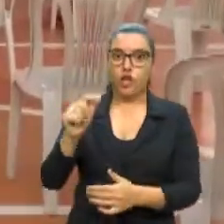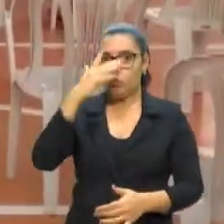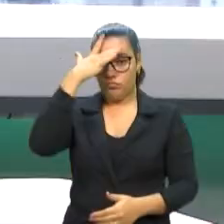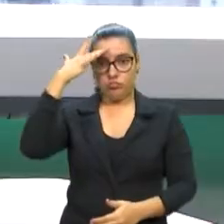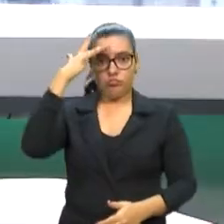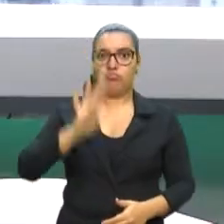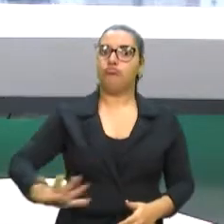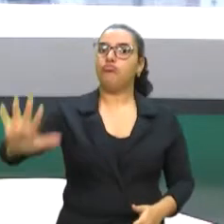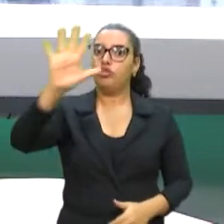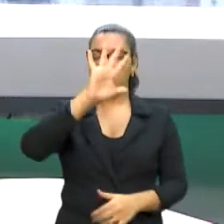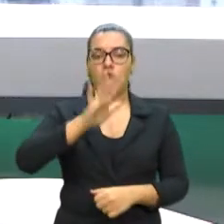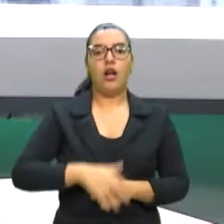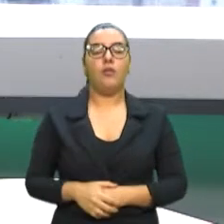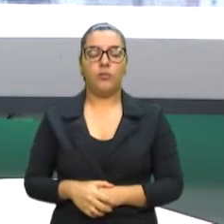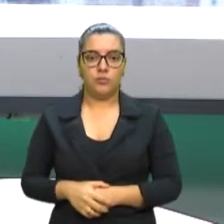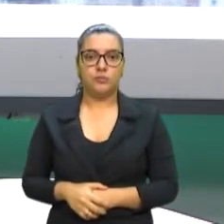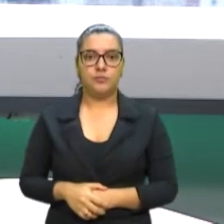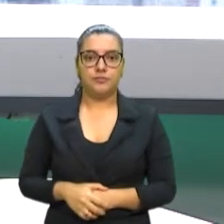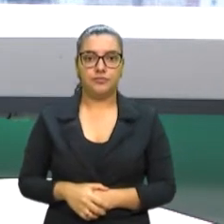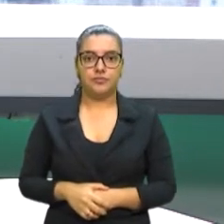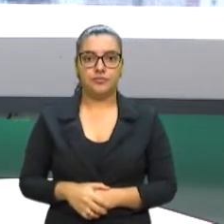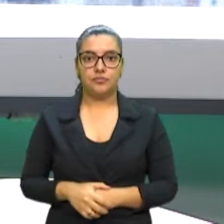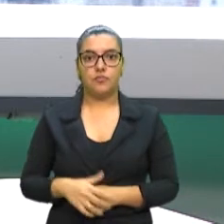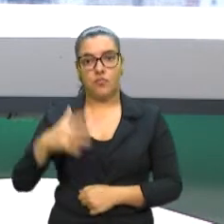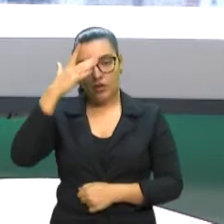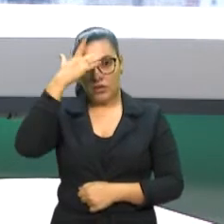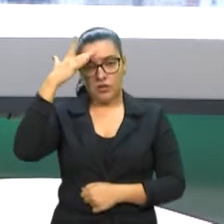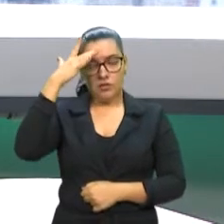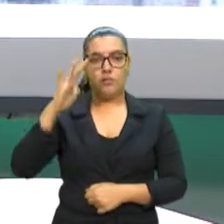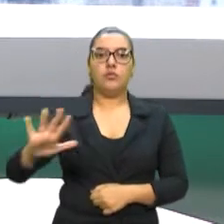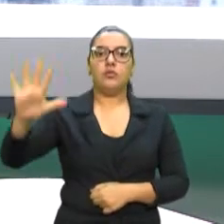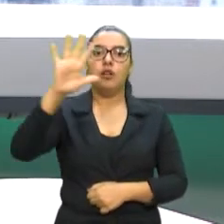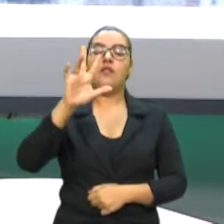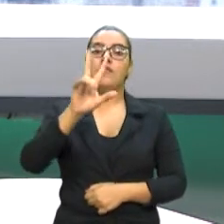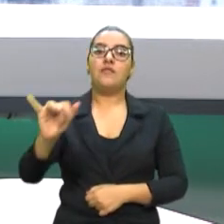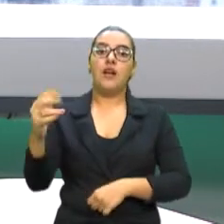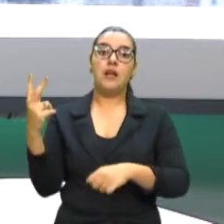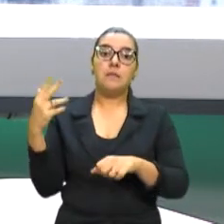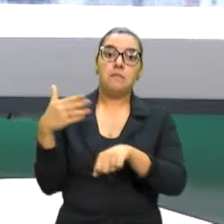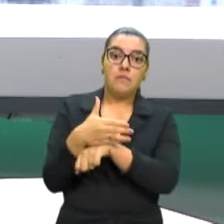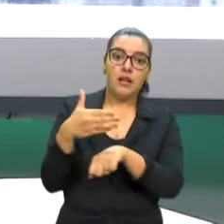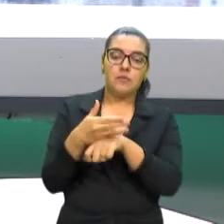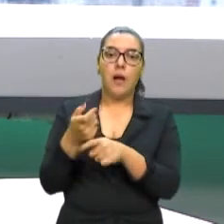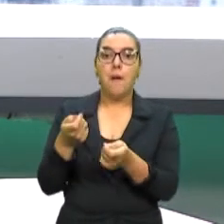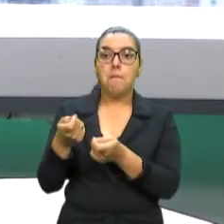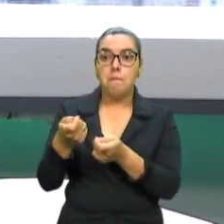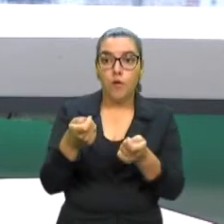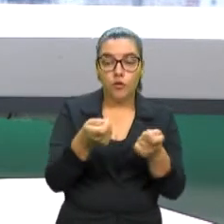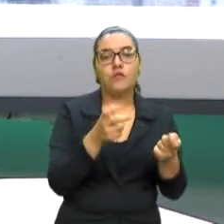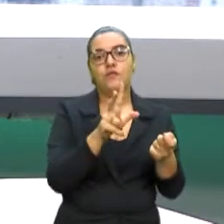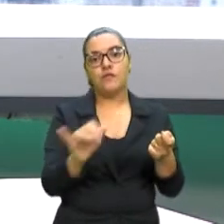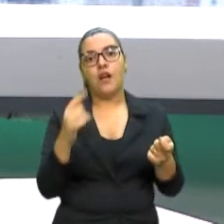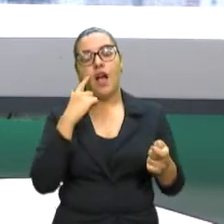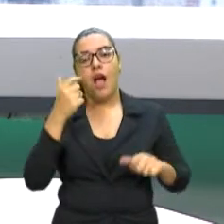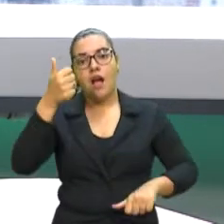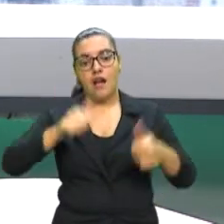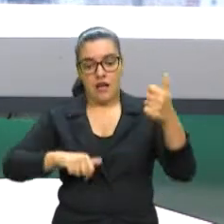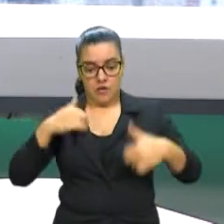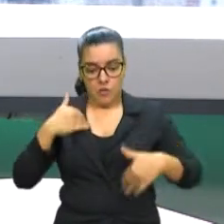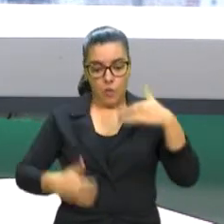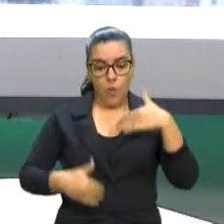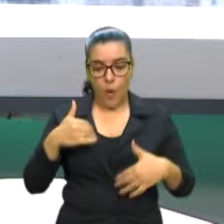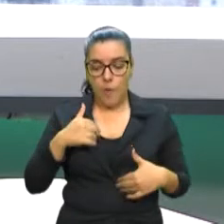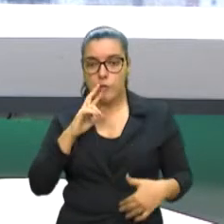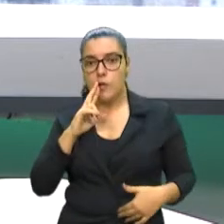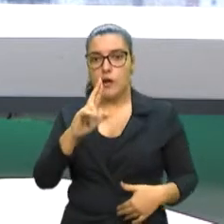Ceará. Toda a população vacinada vai participar de um monitoramento que vai avaliar a resposta imune e a